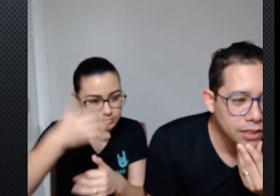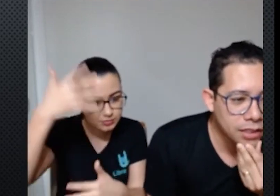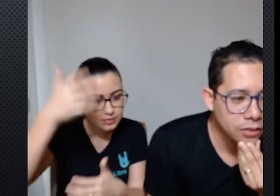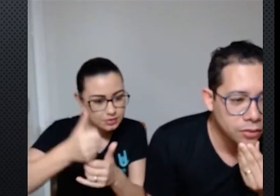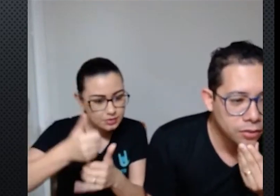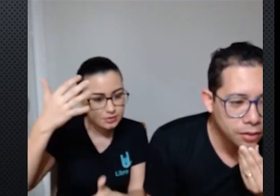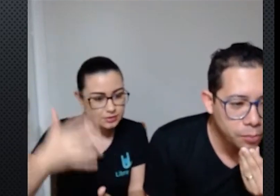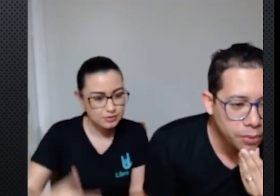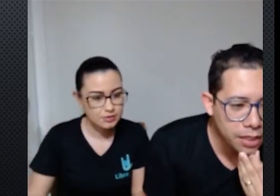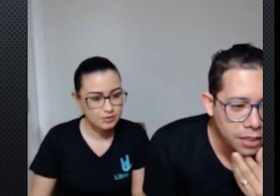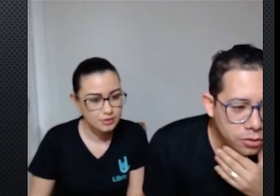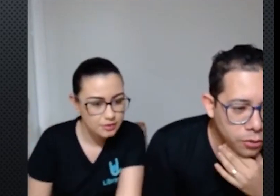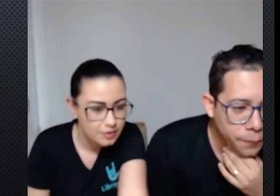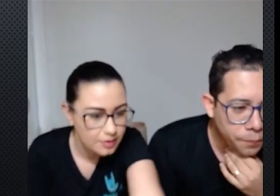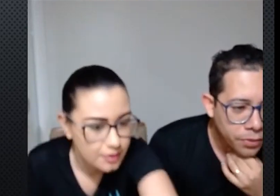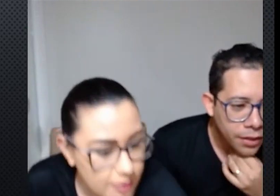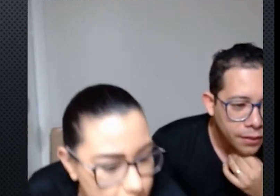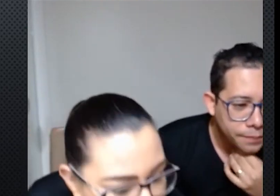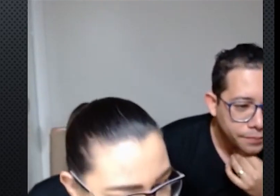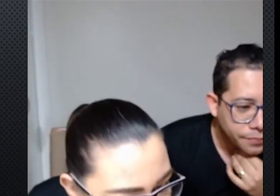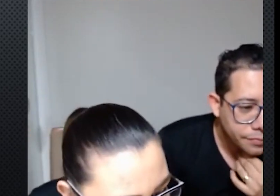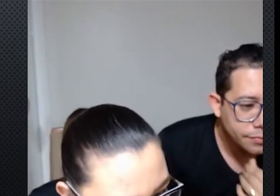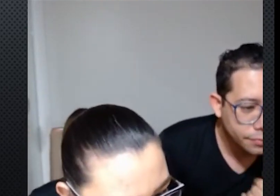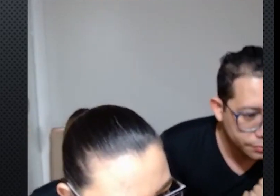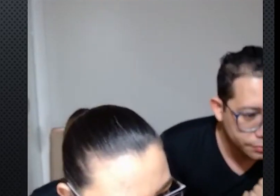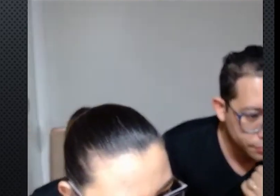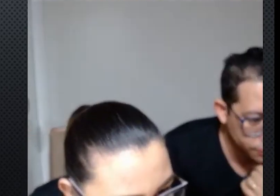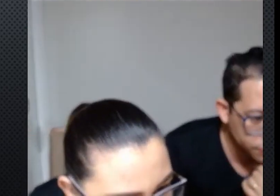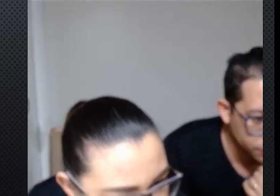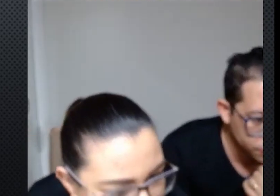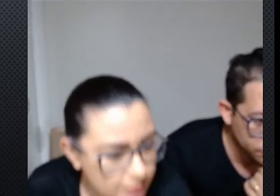Espírito Santo, em peso.